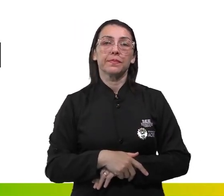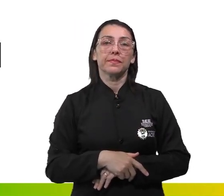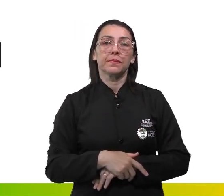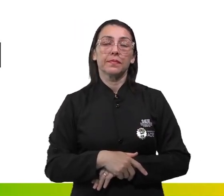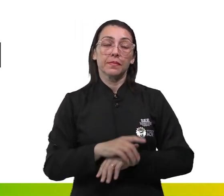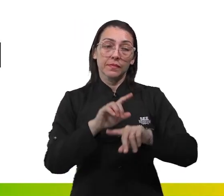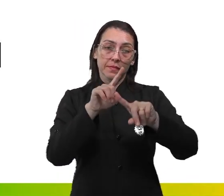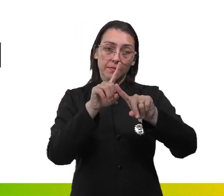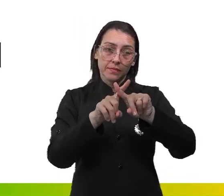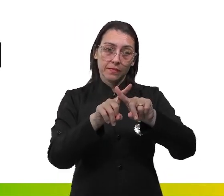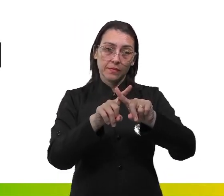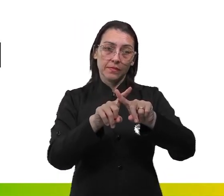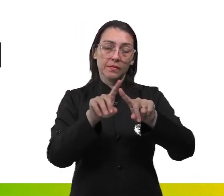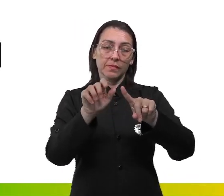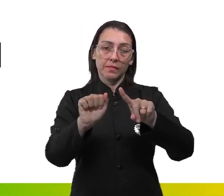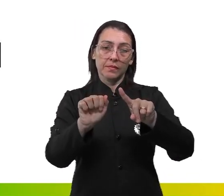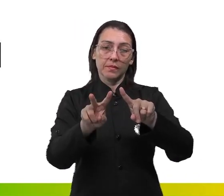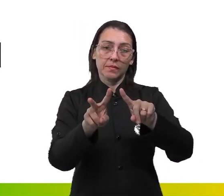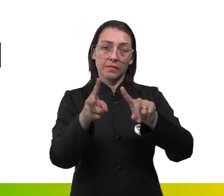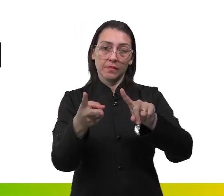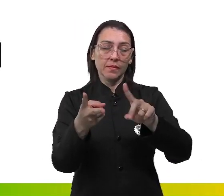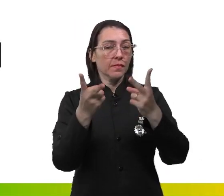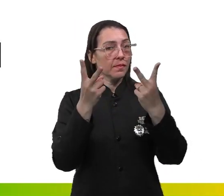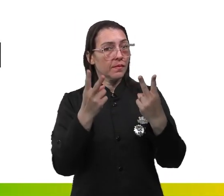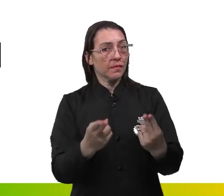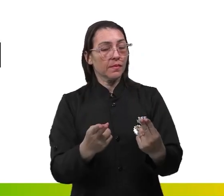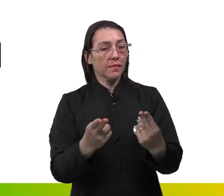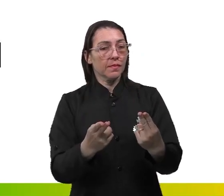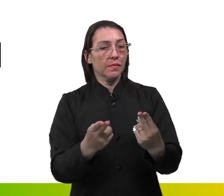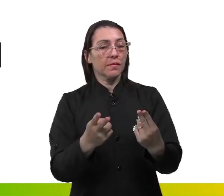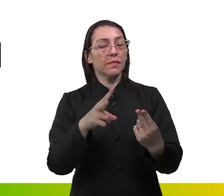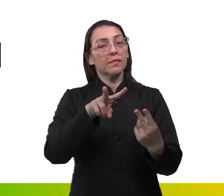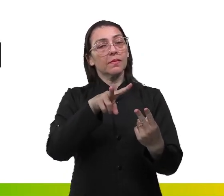Então, multiplicar A pelo inverso é a mesma coisa que o